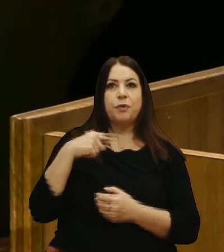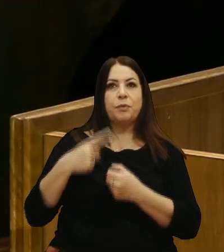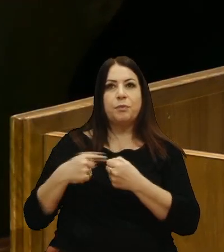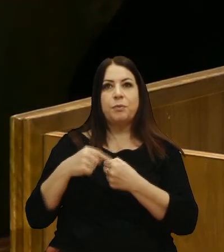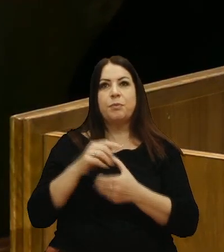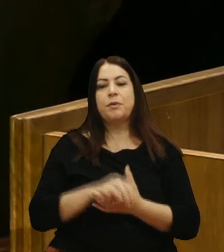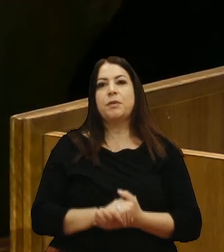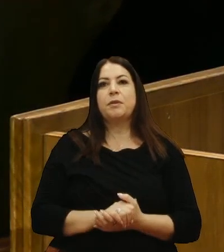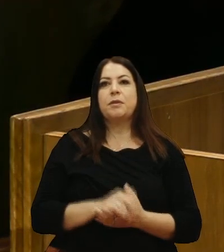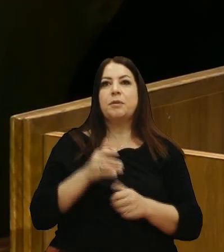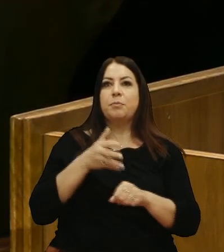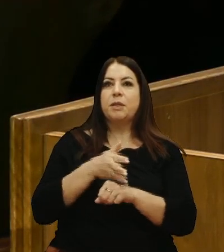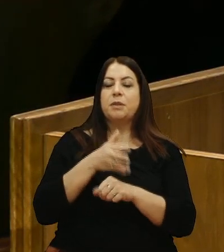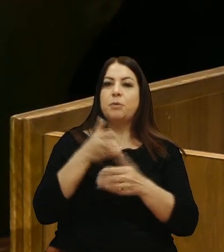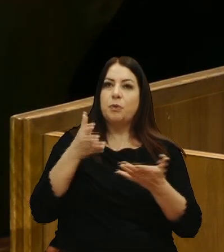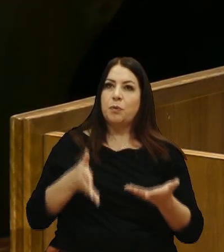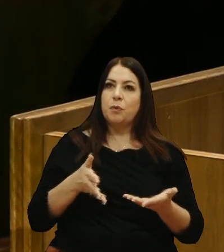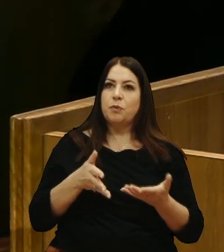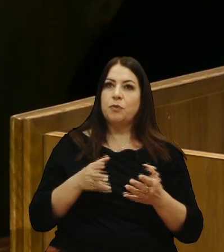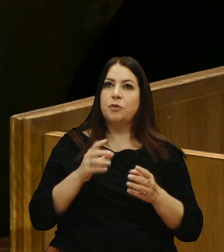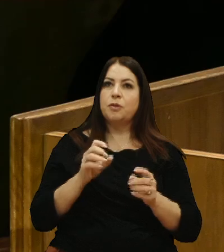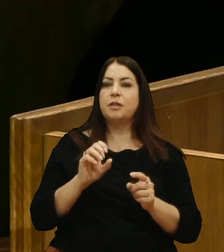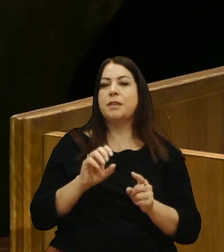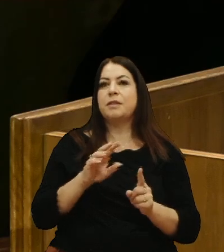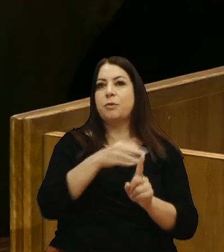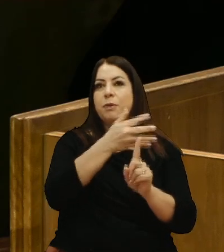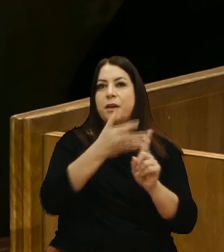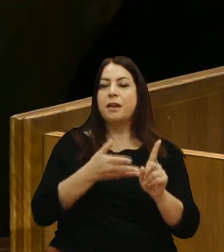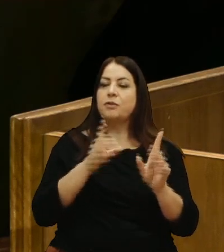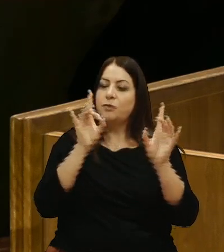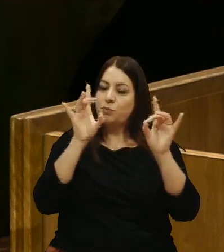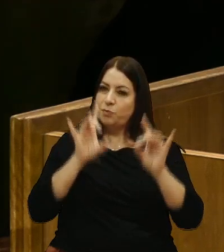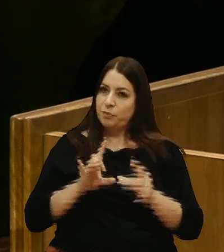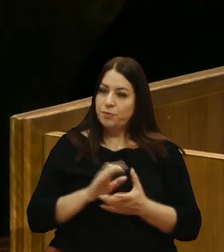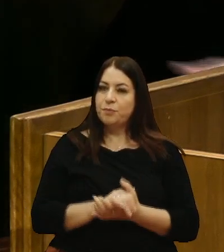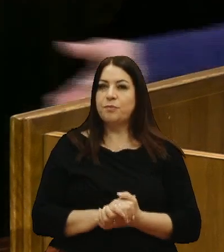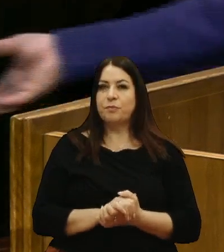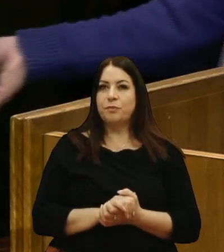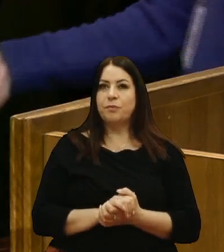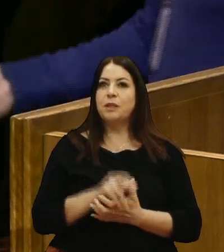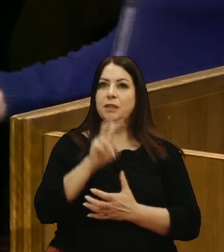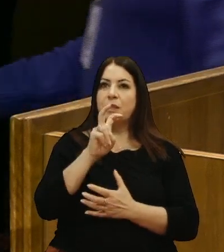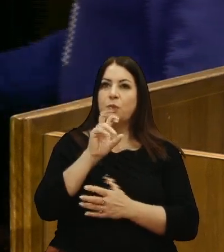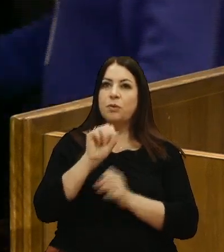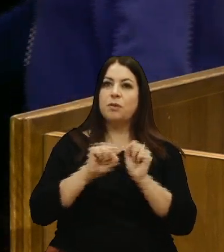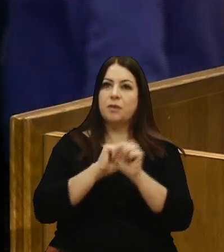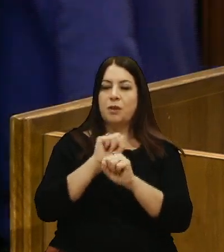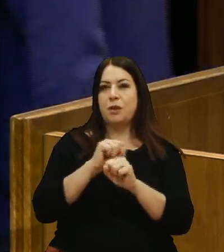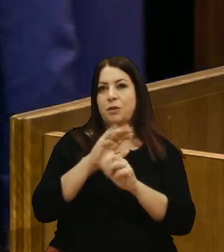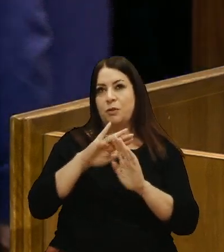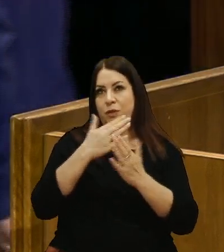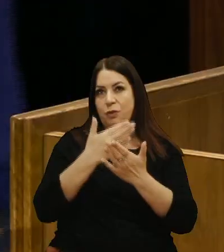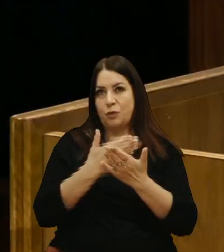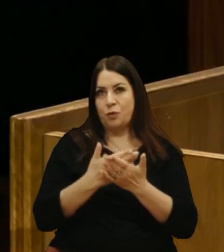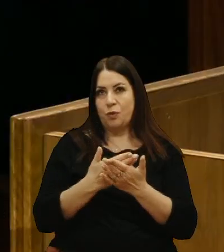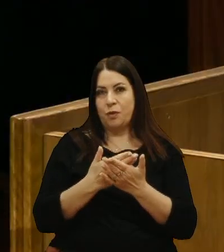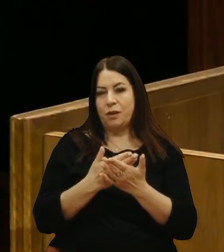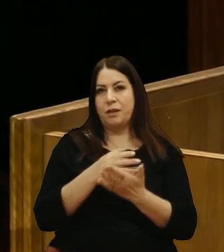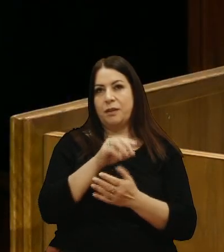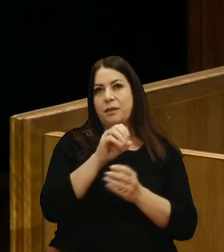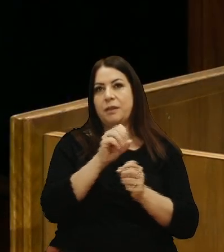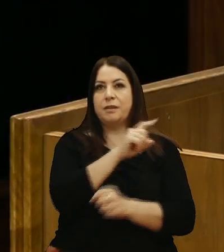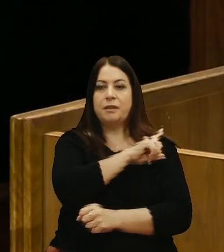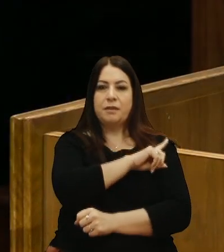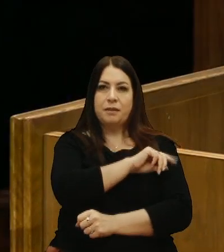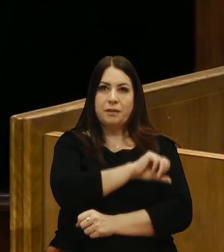município, participo hoje desta celebração tão especial. Os 50 anos da Escola Municipal de Ensino